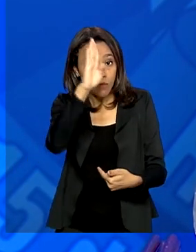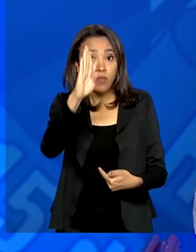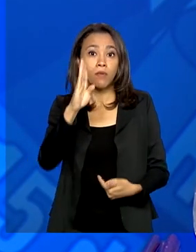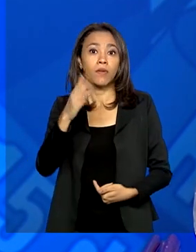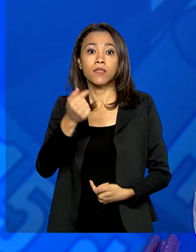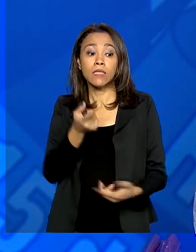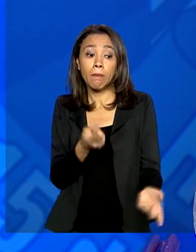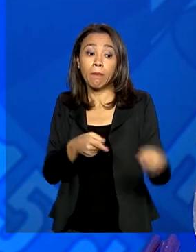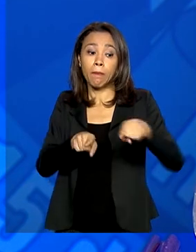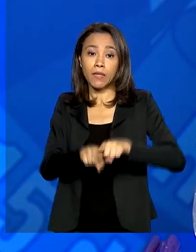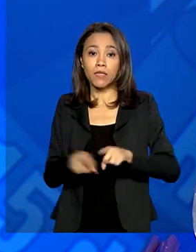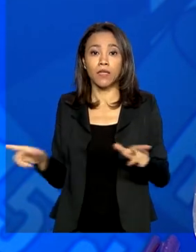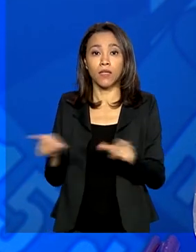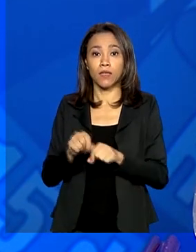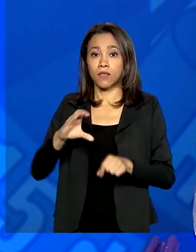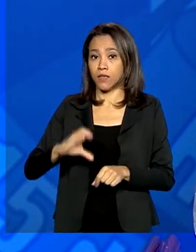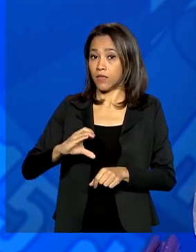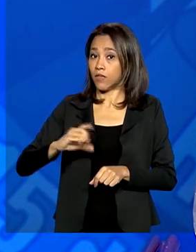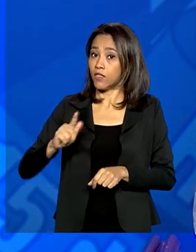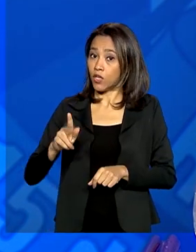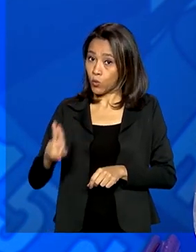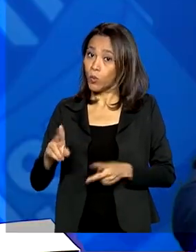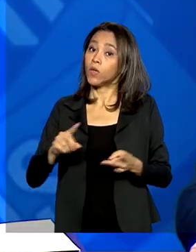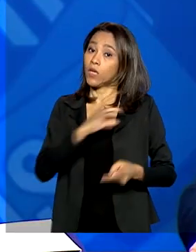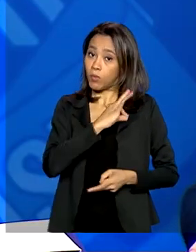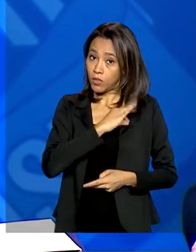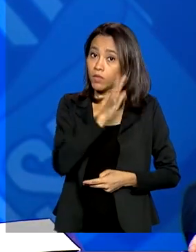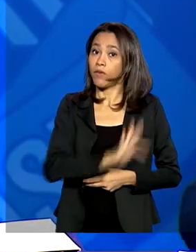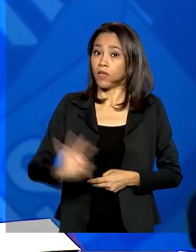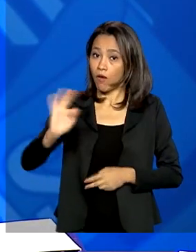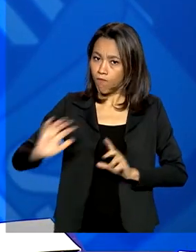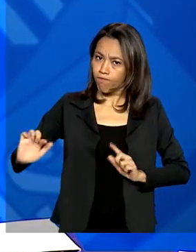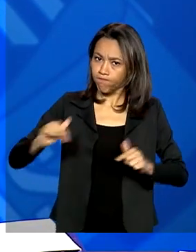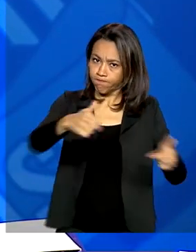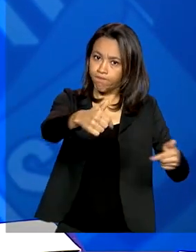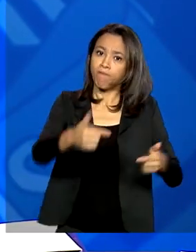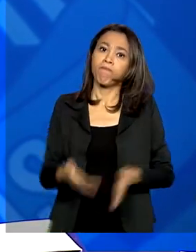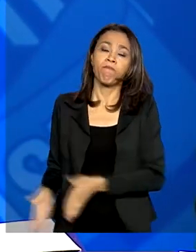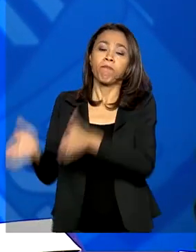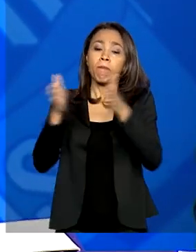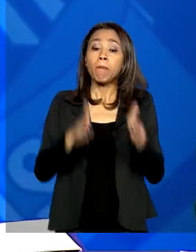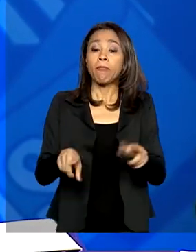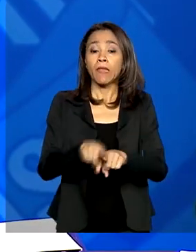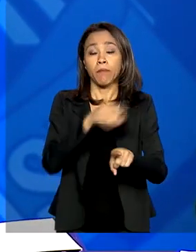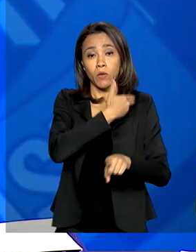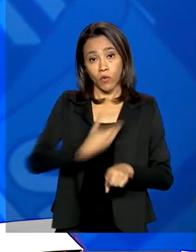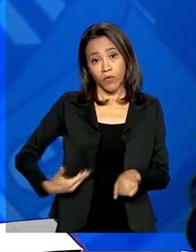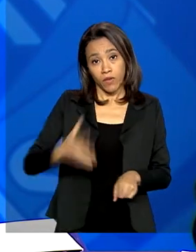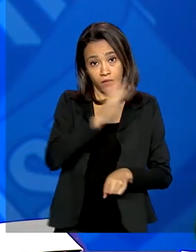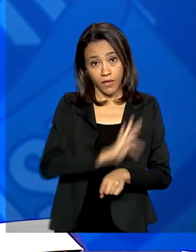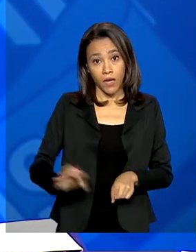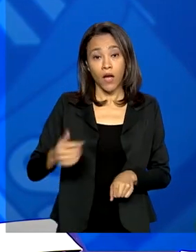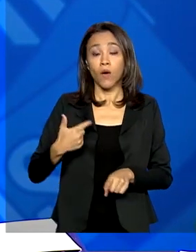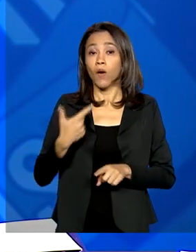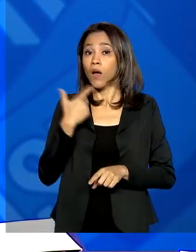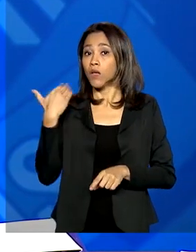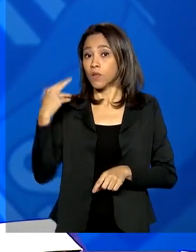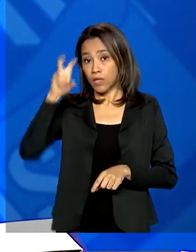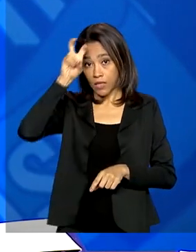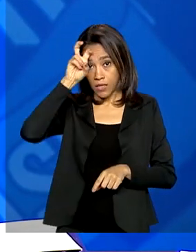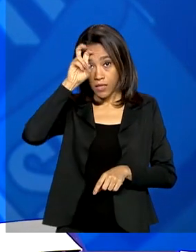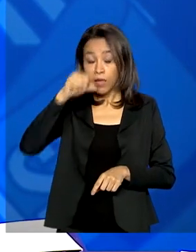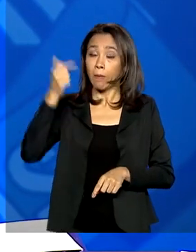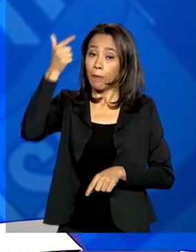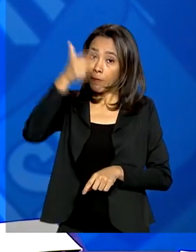parceria com a Controladoria Geral da União e Polícia Federal. O governo federal também anunciou nesta quinta-feira a repatriação de